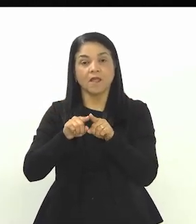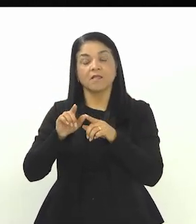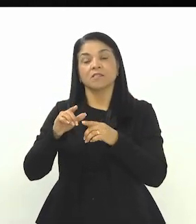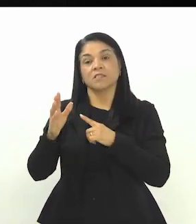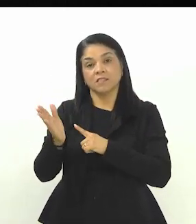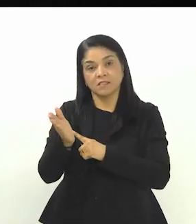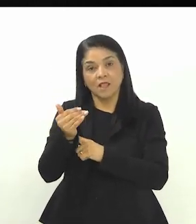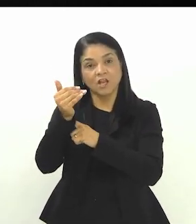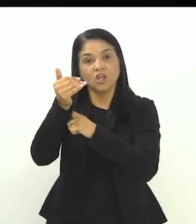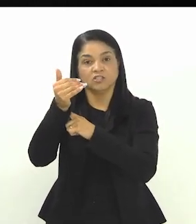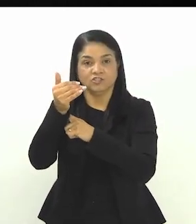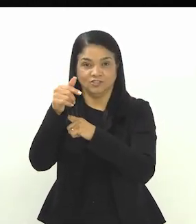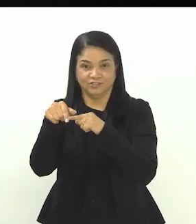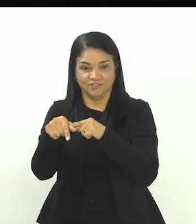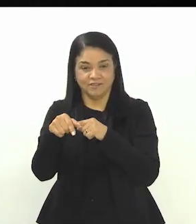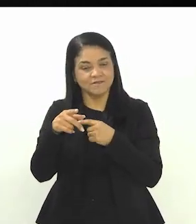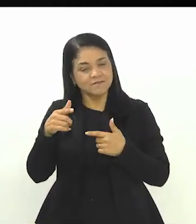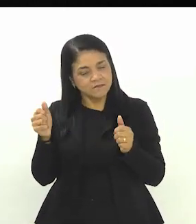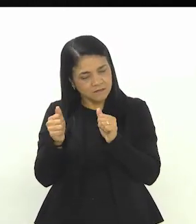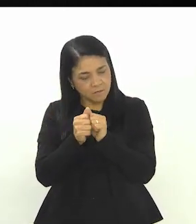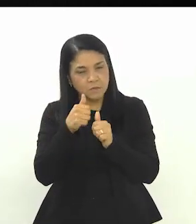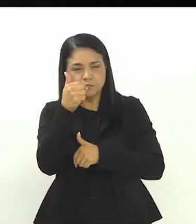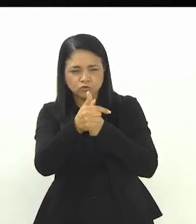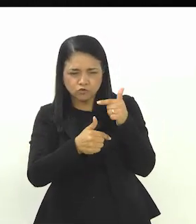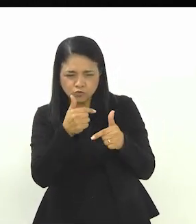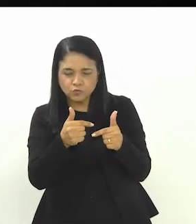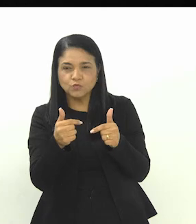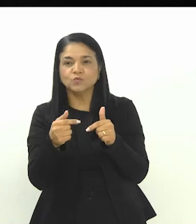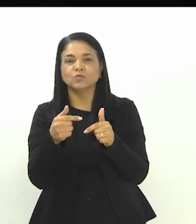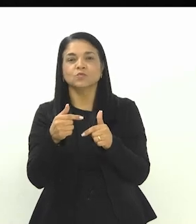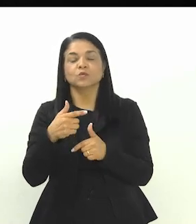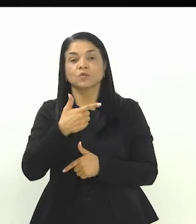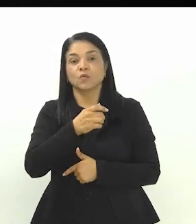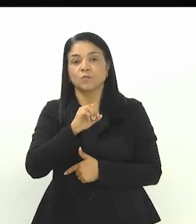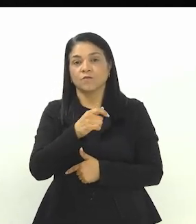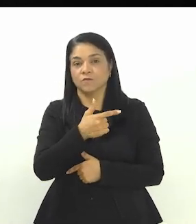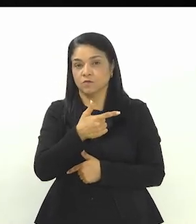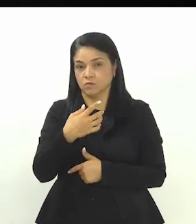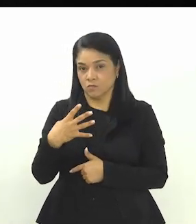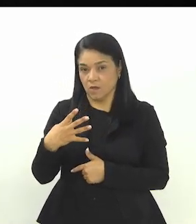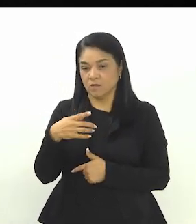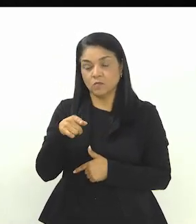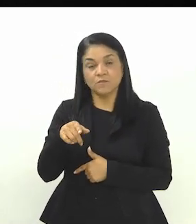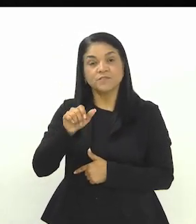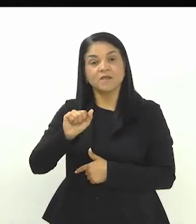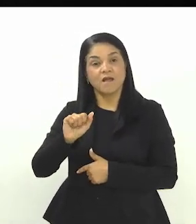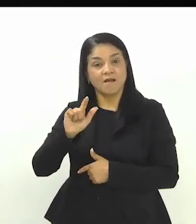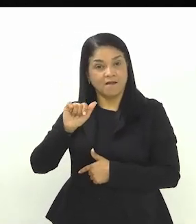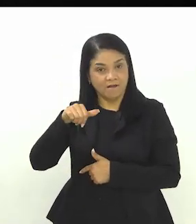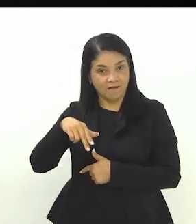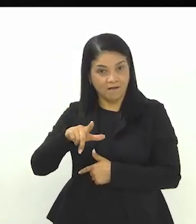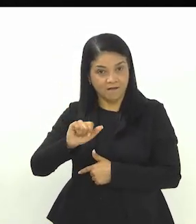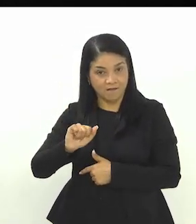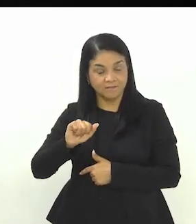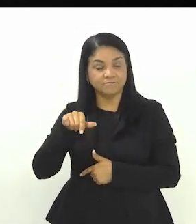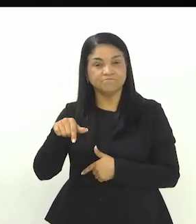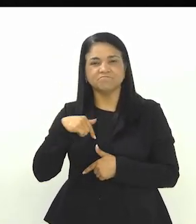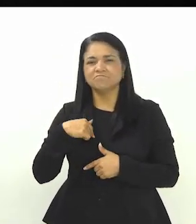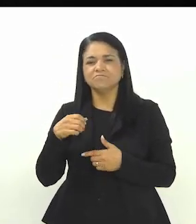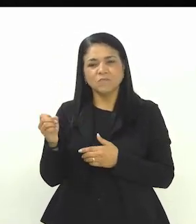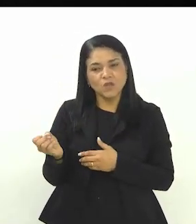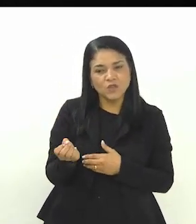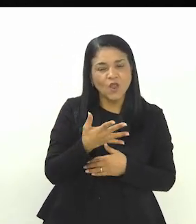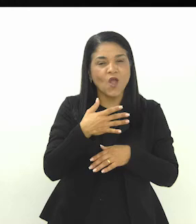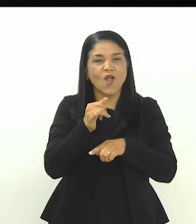termos de tecnologia, né? Eu sei porque trabalhamos juntos em Carnaval 2024 E o Alan sempre traz um plus,